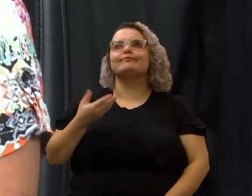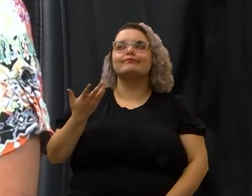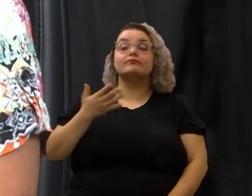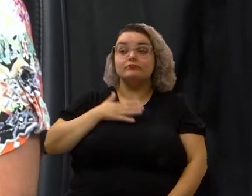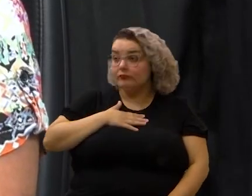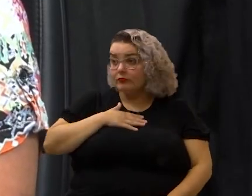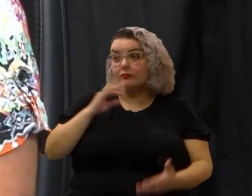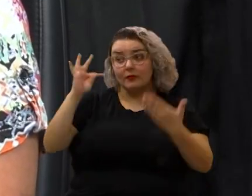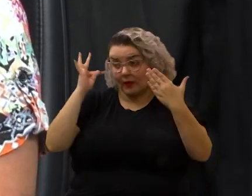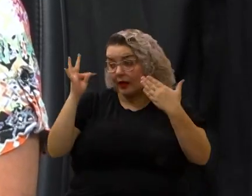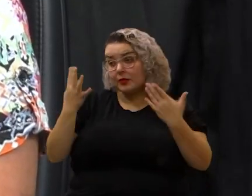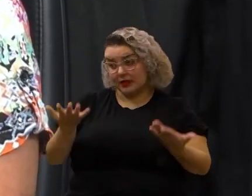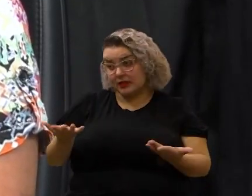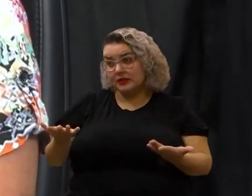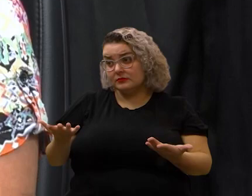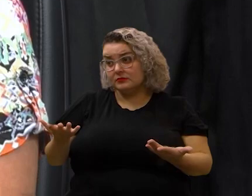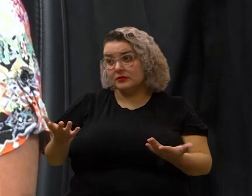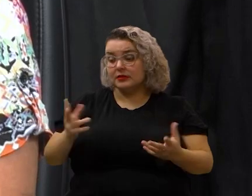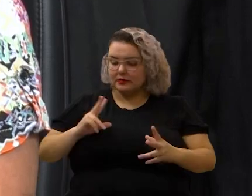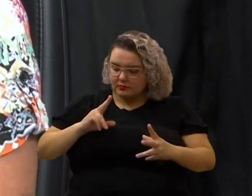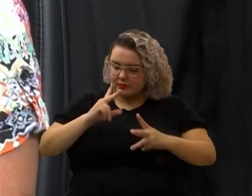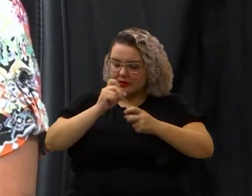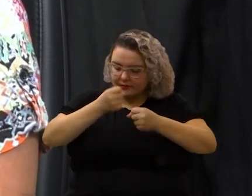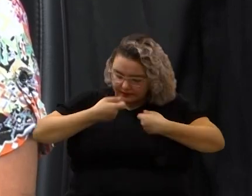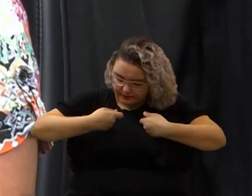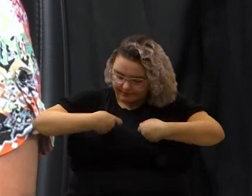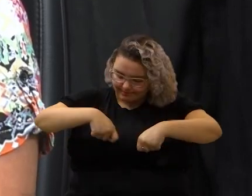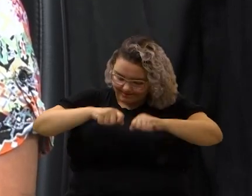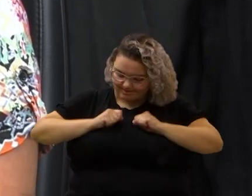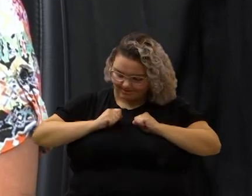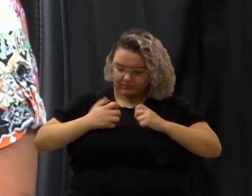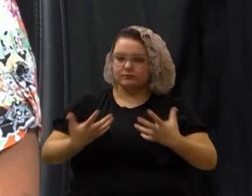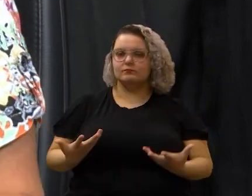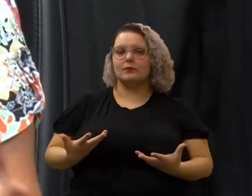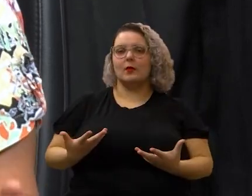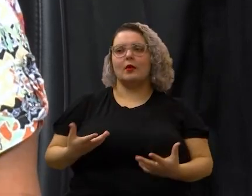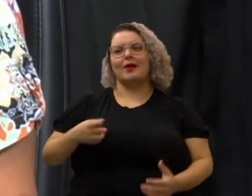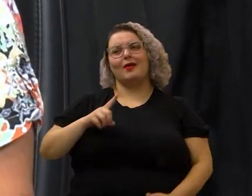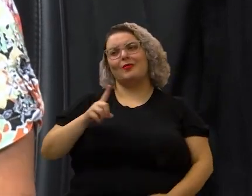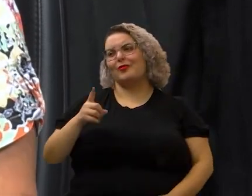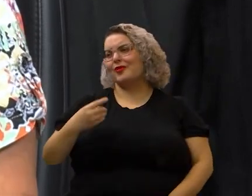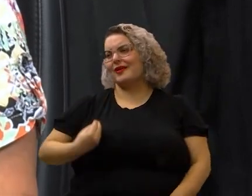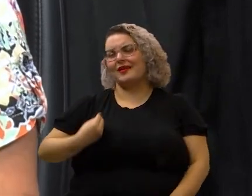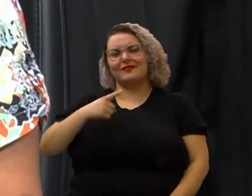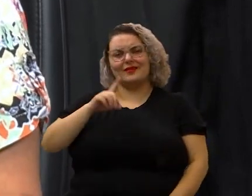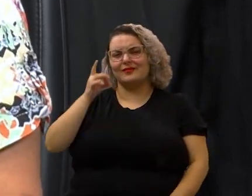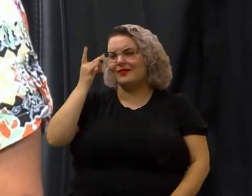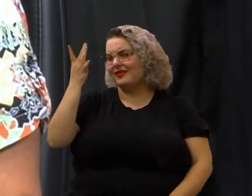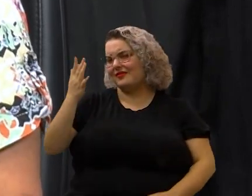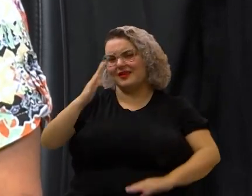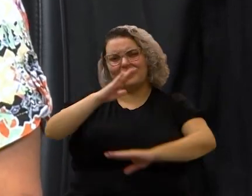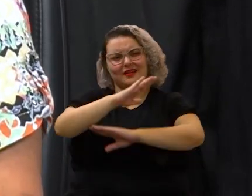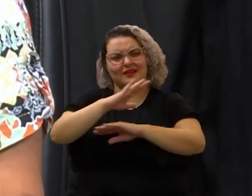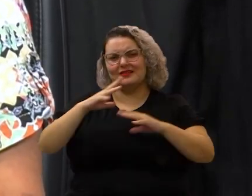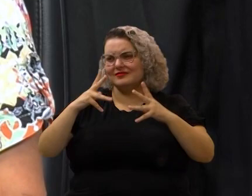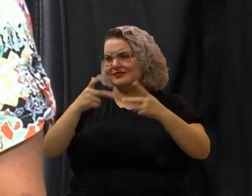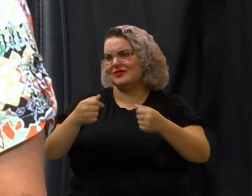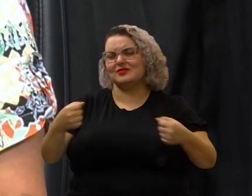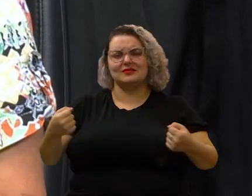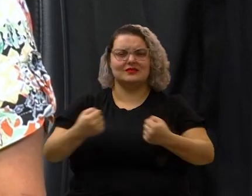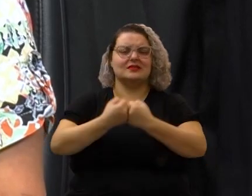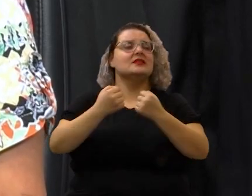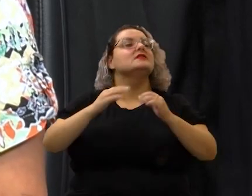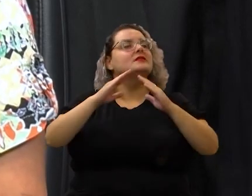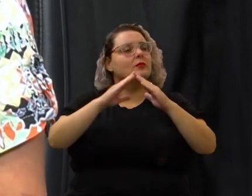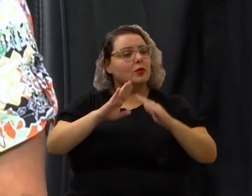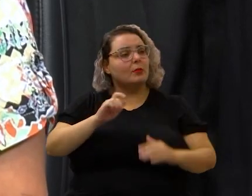muito, para mim é uma terapia, assim, é algo que me fortalece muito, porque aqui a vida não é fácil aqui na Câmara, né, em tantos